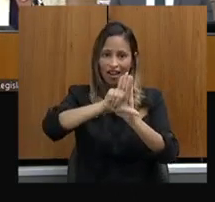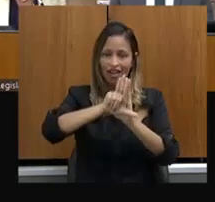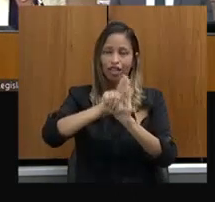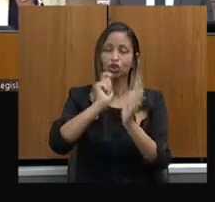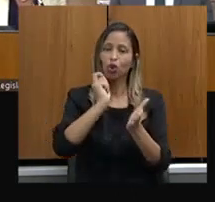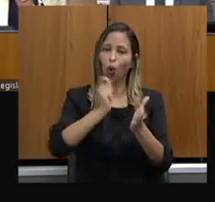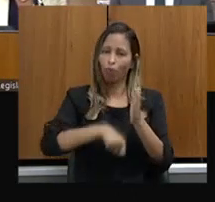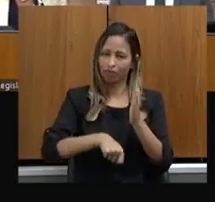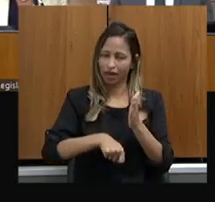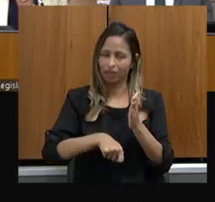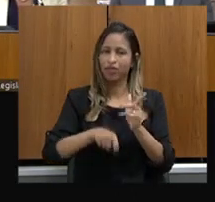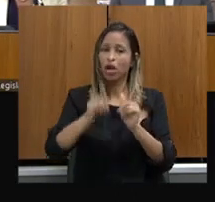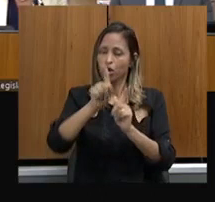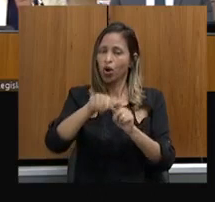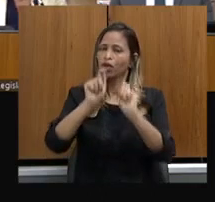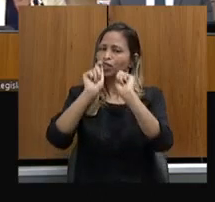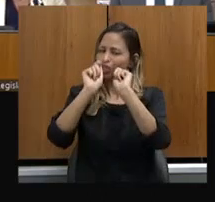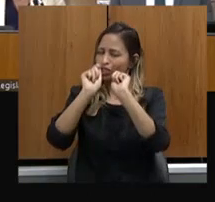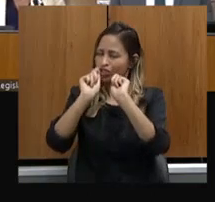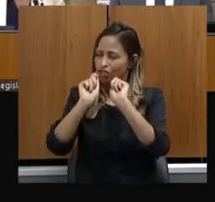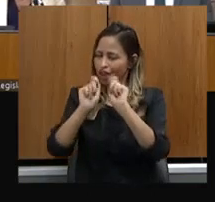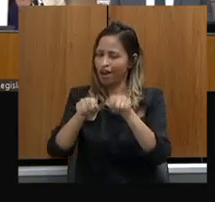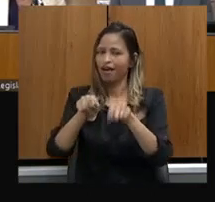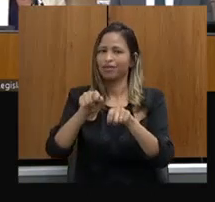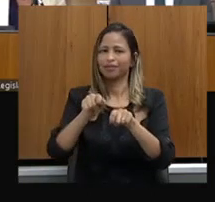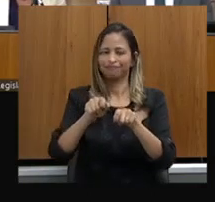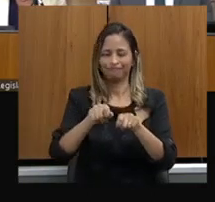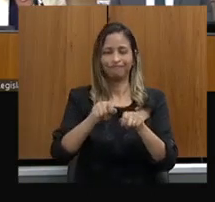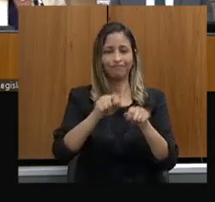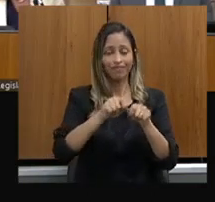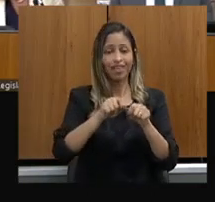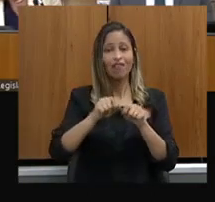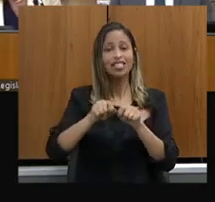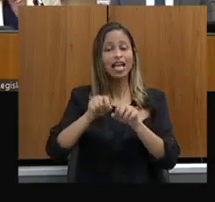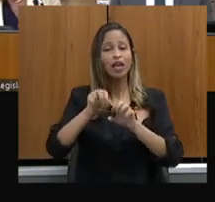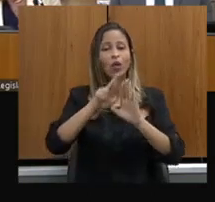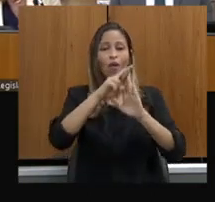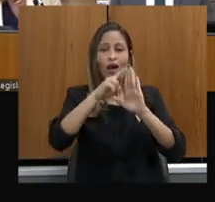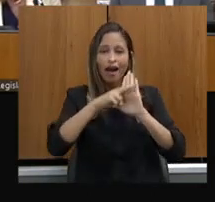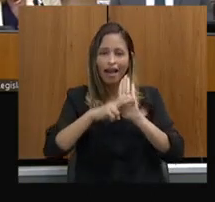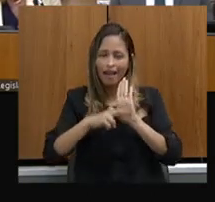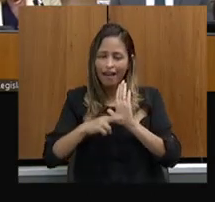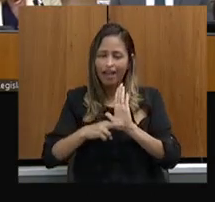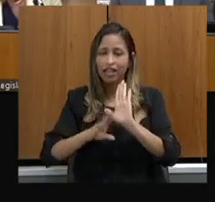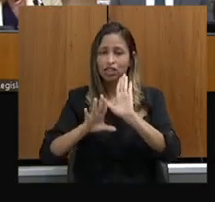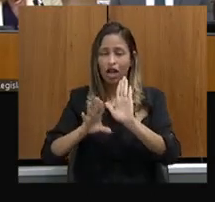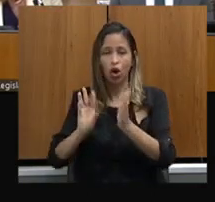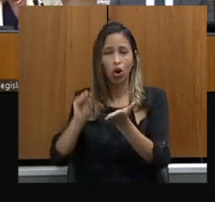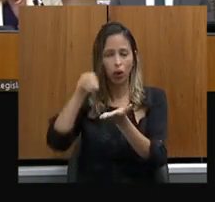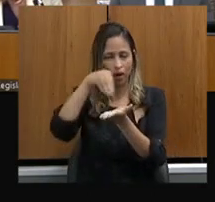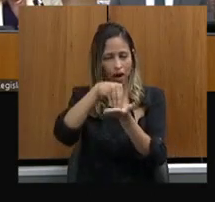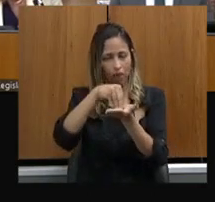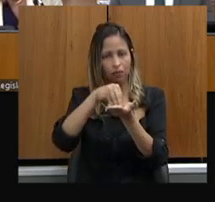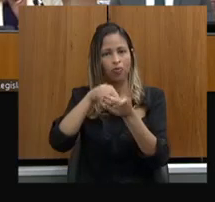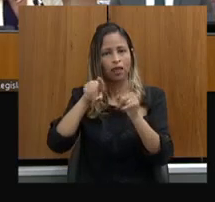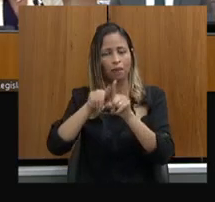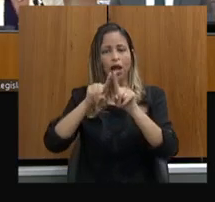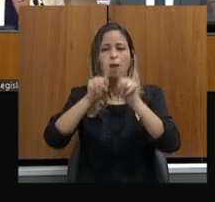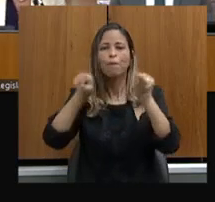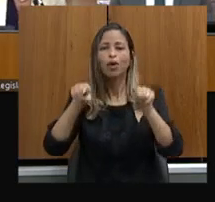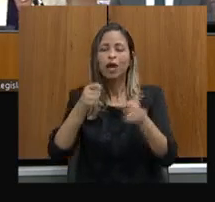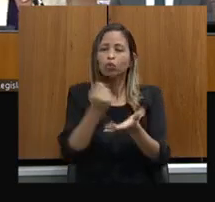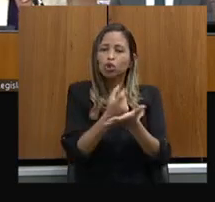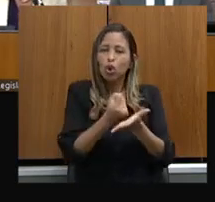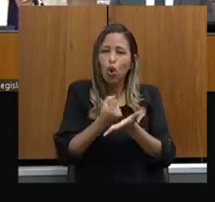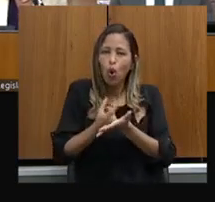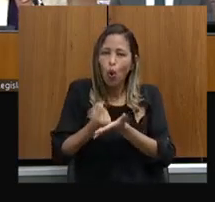de contratos então nós já capacitamos os órgãos entidades quanto as novas regras de estudo técnico preliminar implementamos no portal de compras